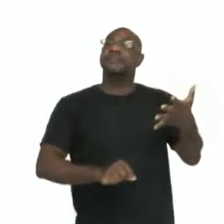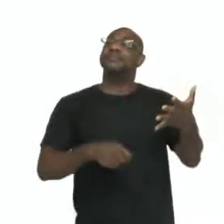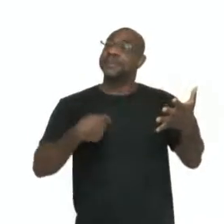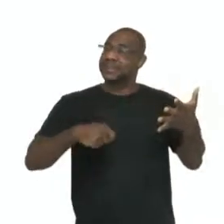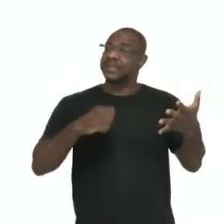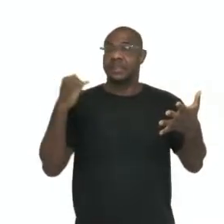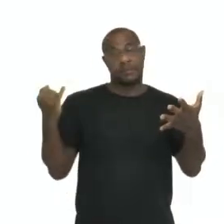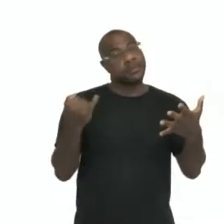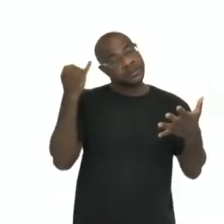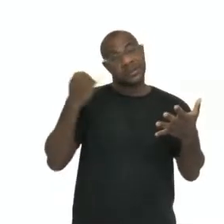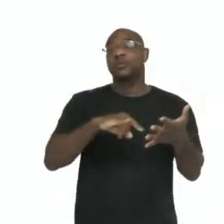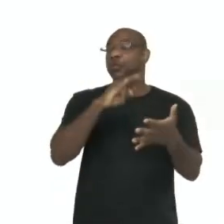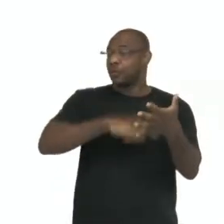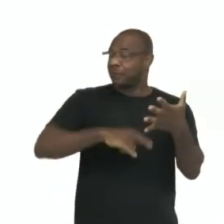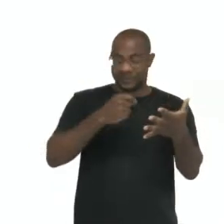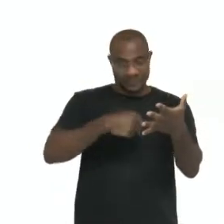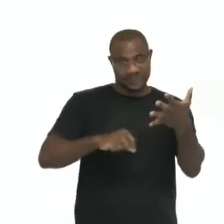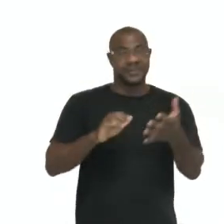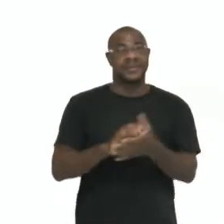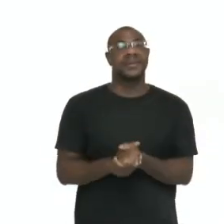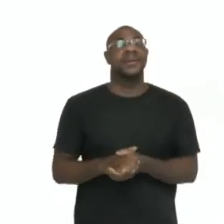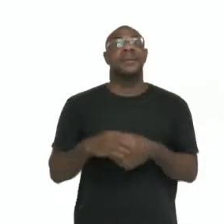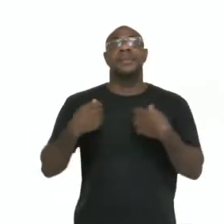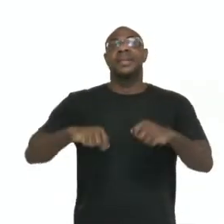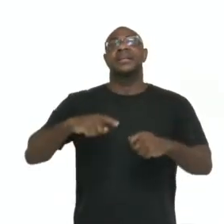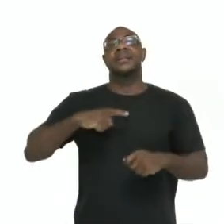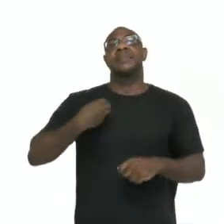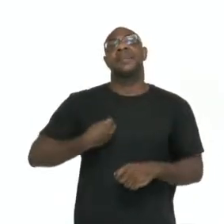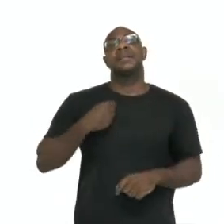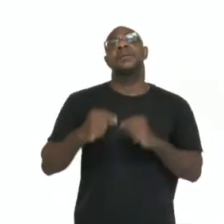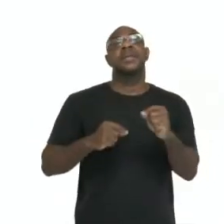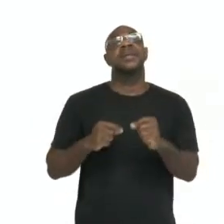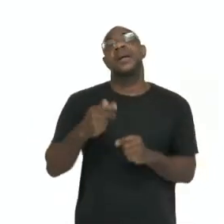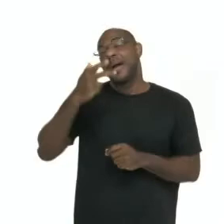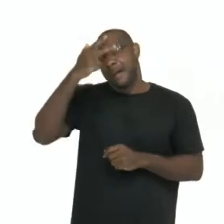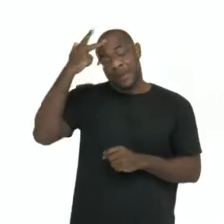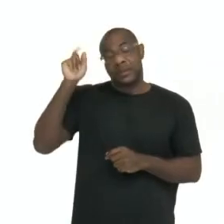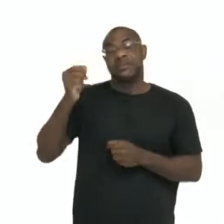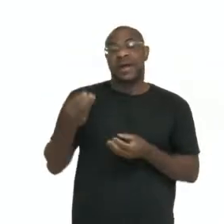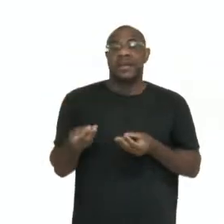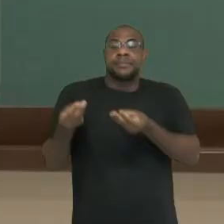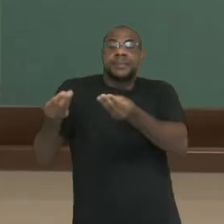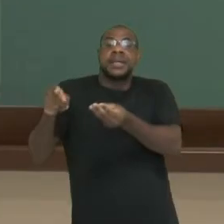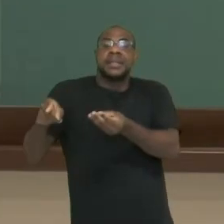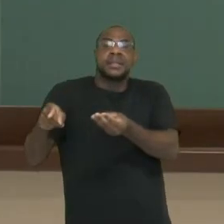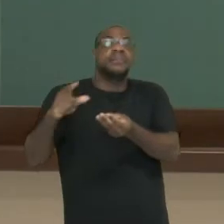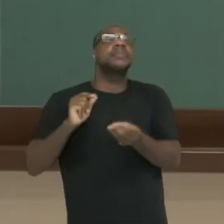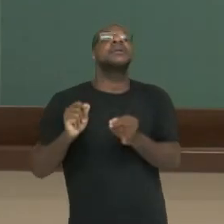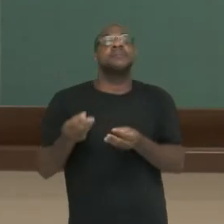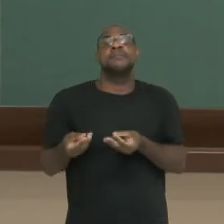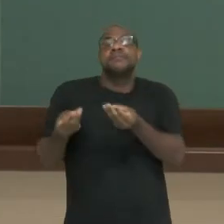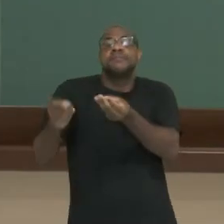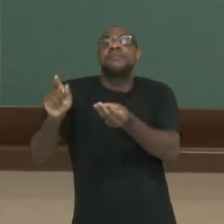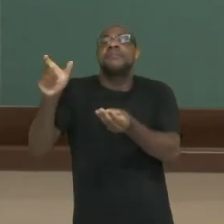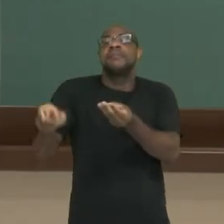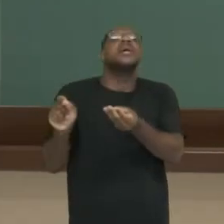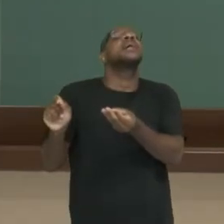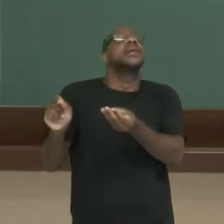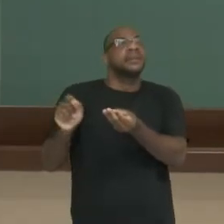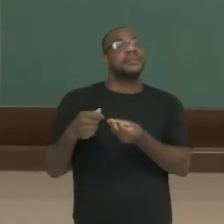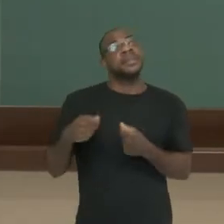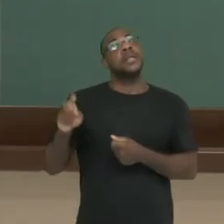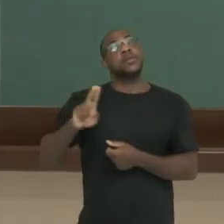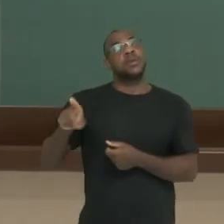assinar esse documento e tem que ter, obviamente, a presença de destinatário e remetente. né? Então a gente tem que ter aí esses elementos